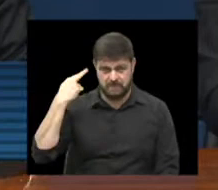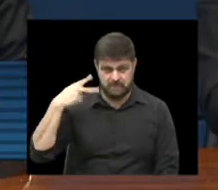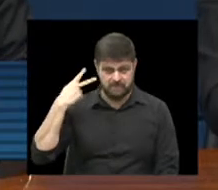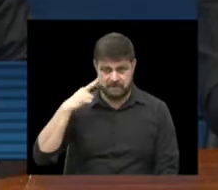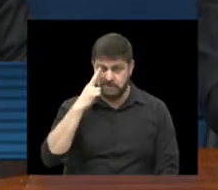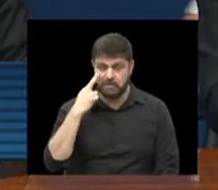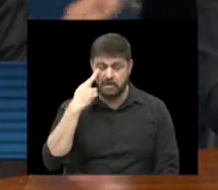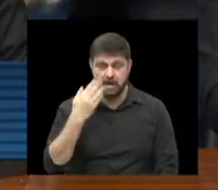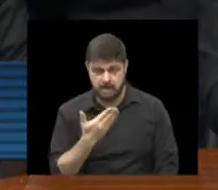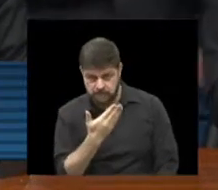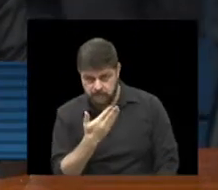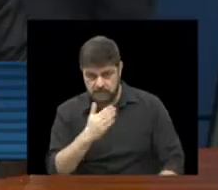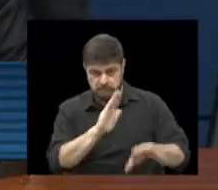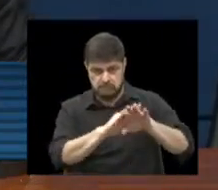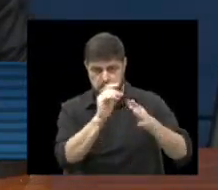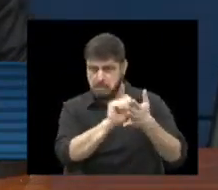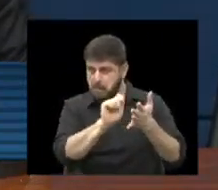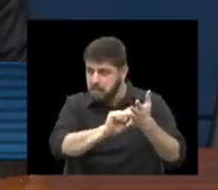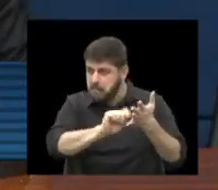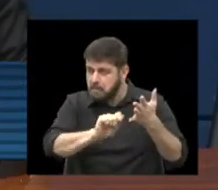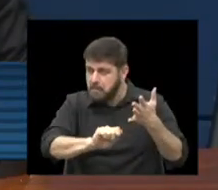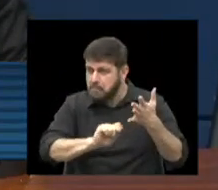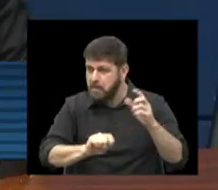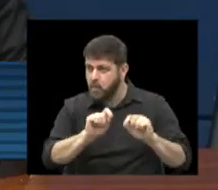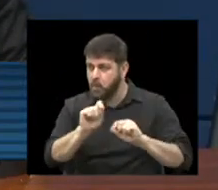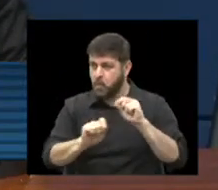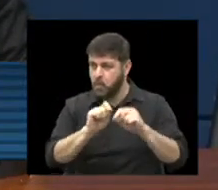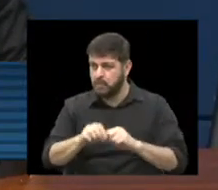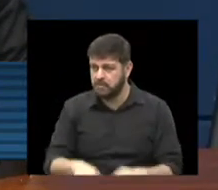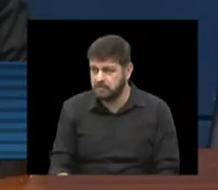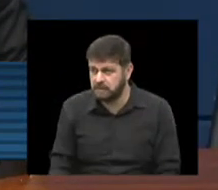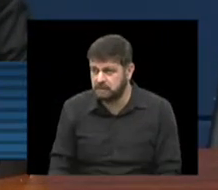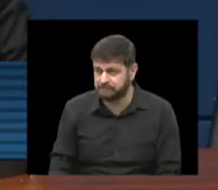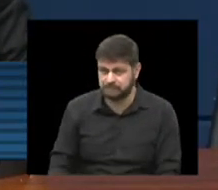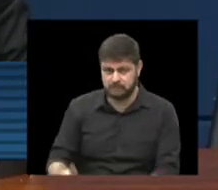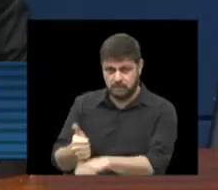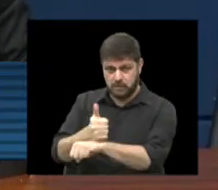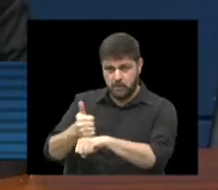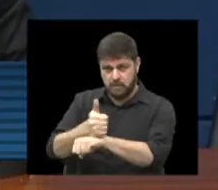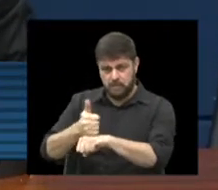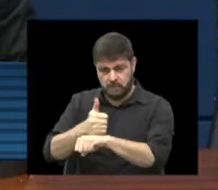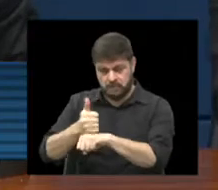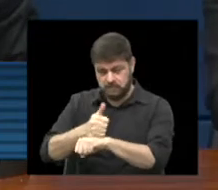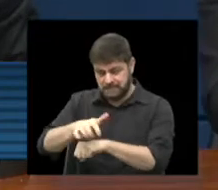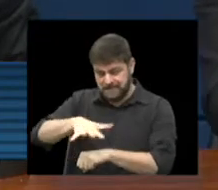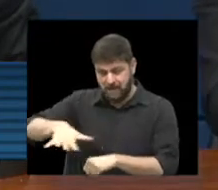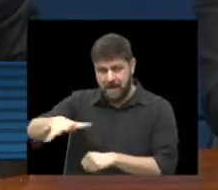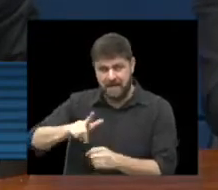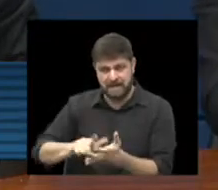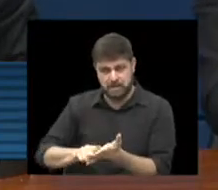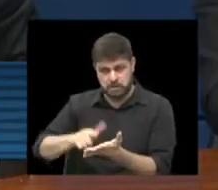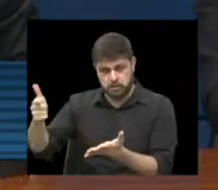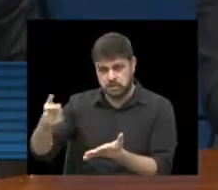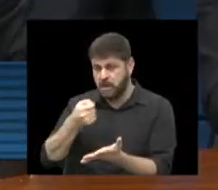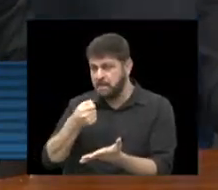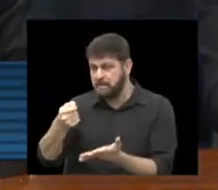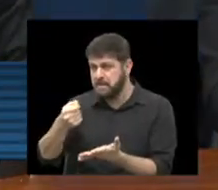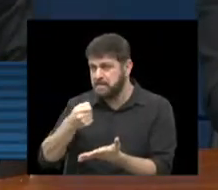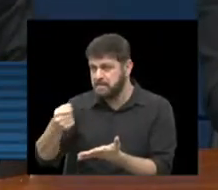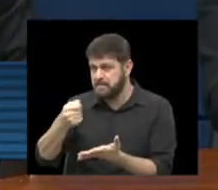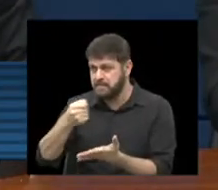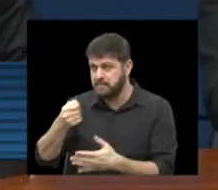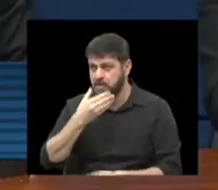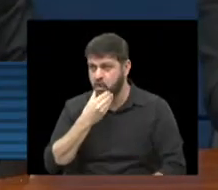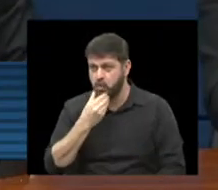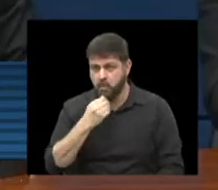processo 224-036, de autoria do vereador Rafa Zimbaldi, que concede diploma de mérito jornalístico Braulio Mendes Nogueira,